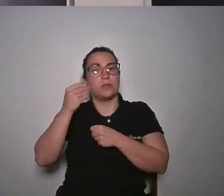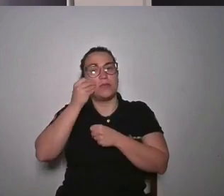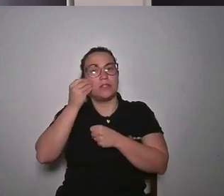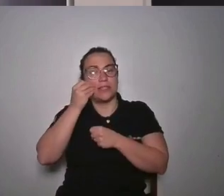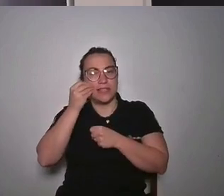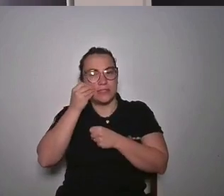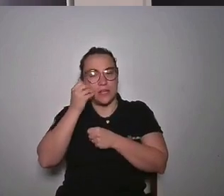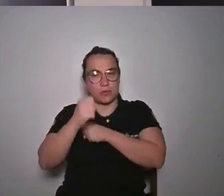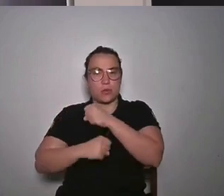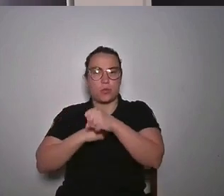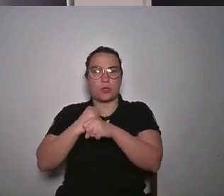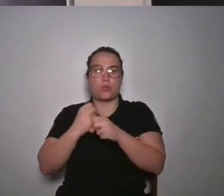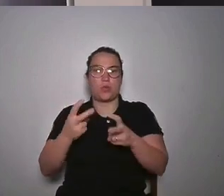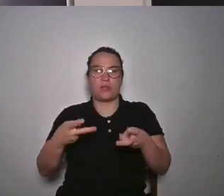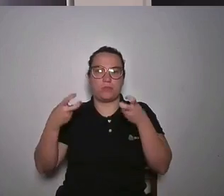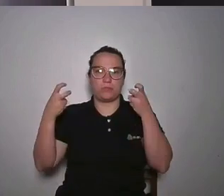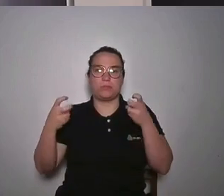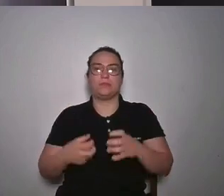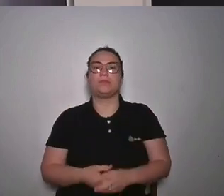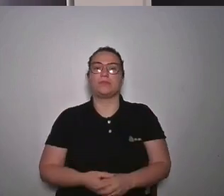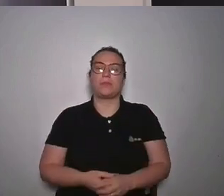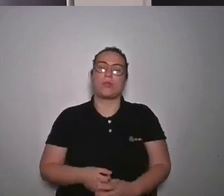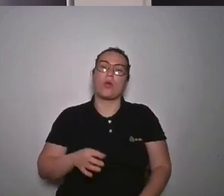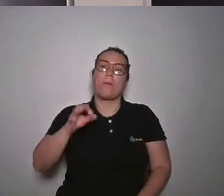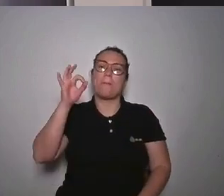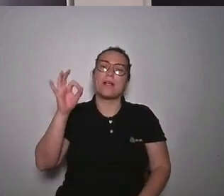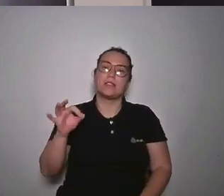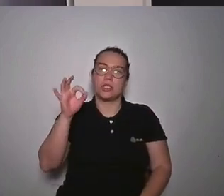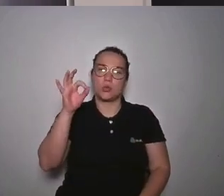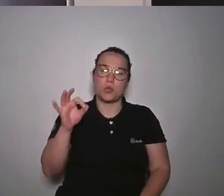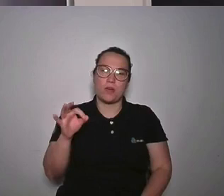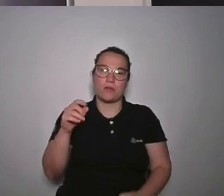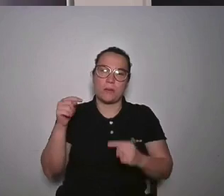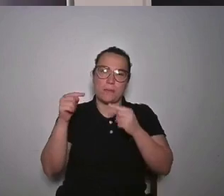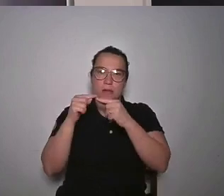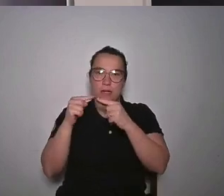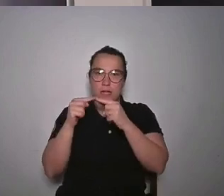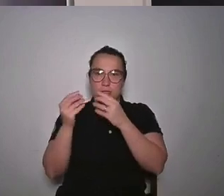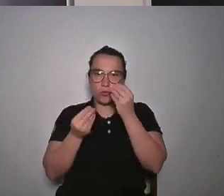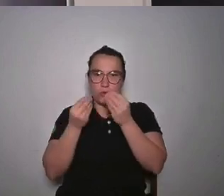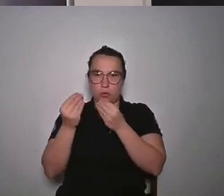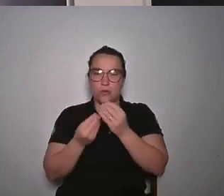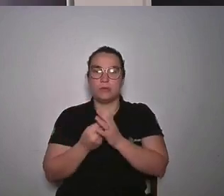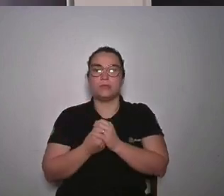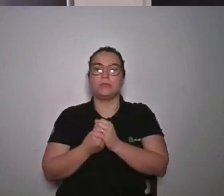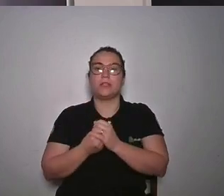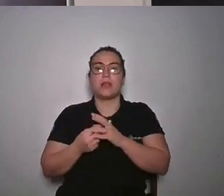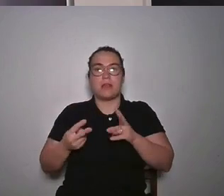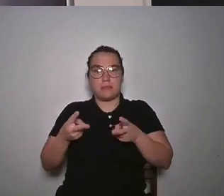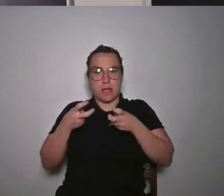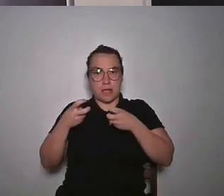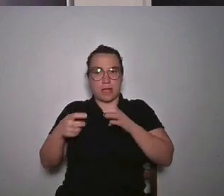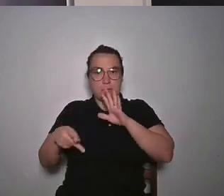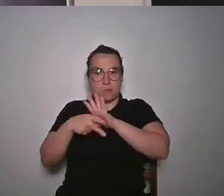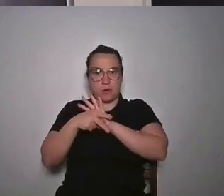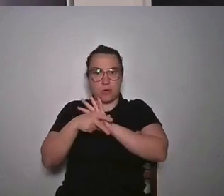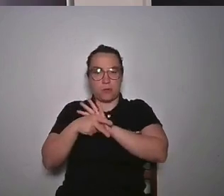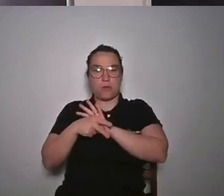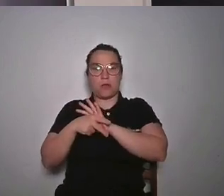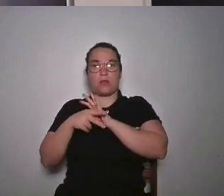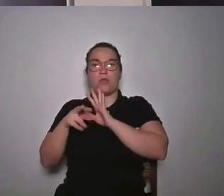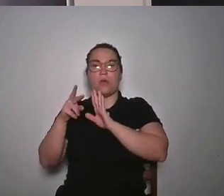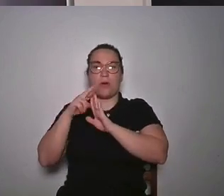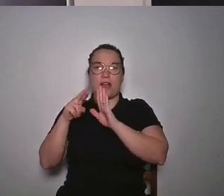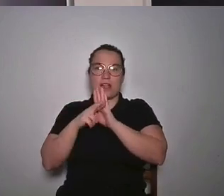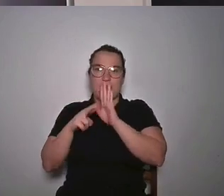ano que vem. Os percentuais foram aplicados da seguinte forma. Na receita própria, como regra geral,